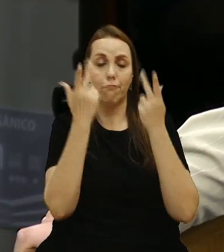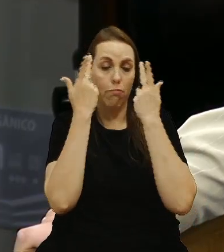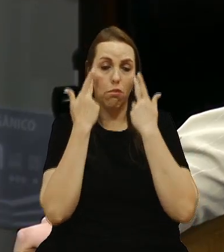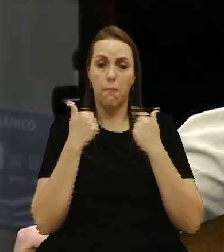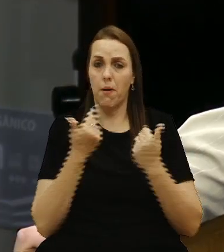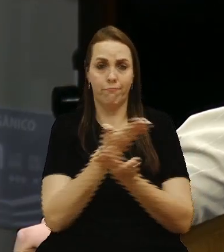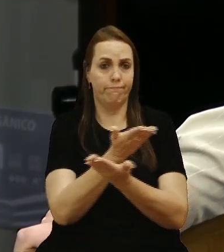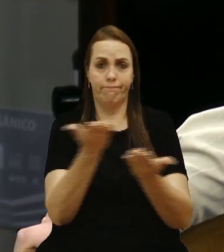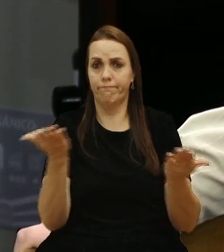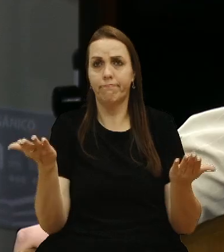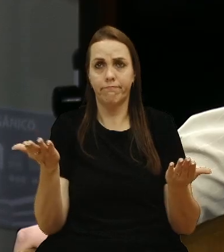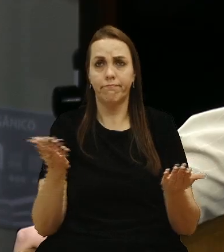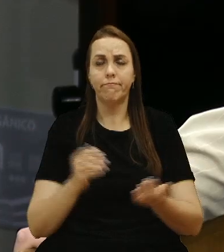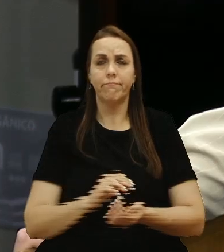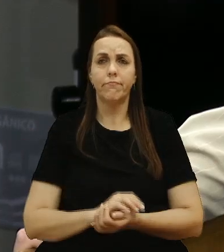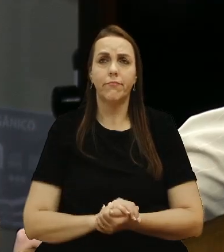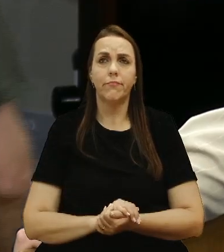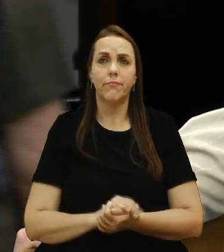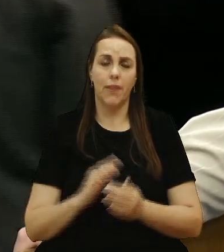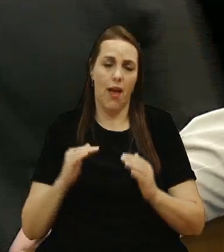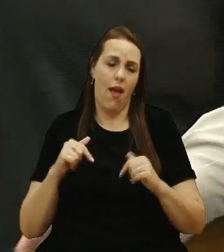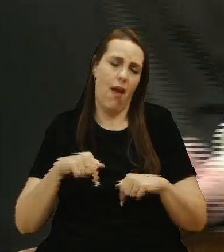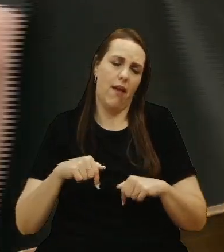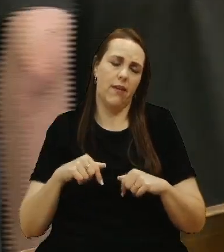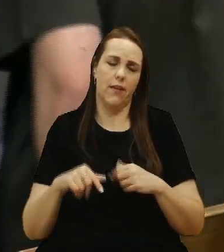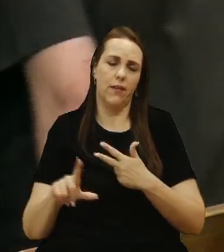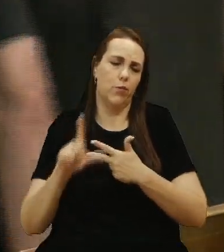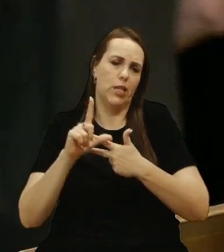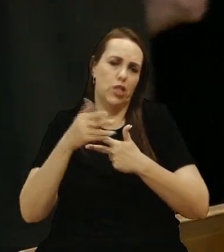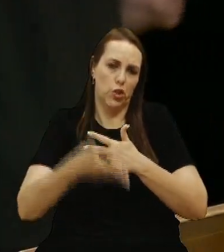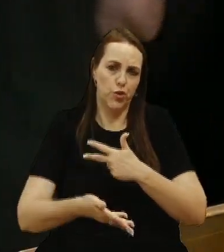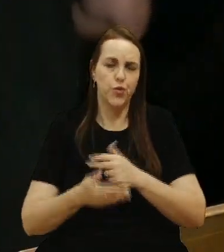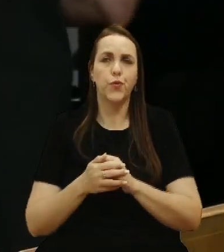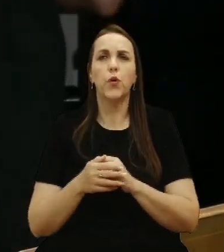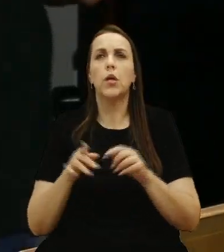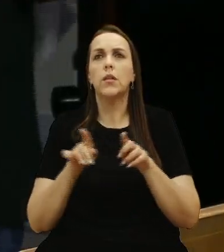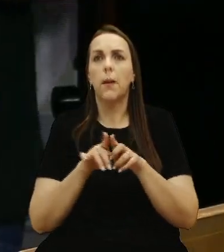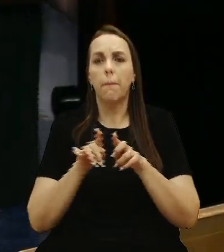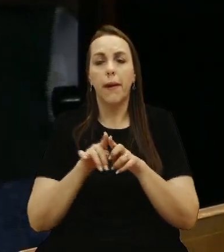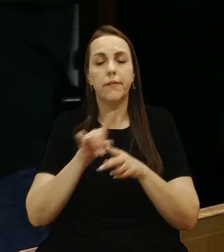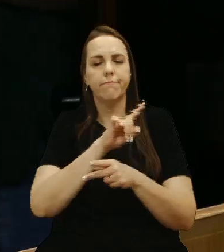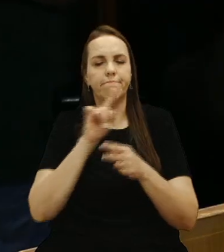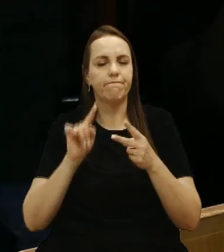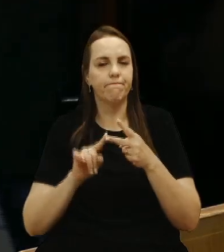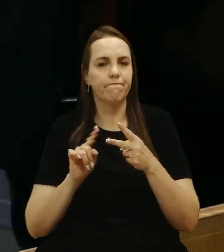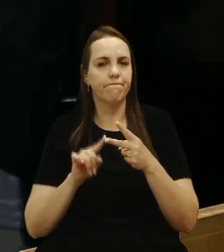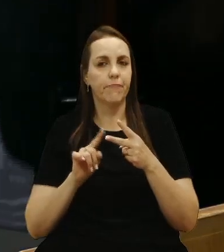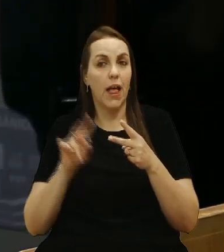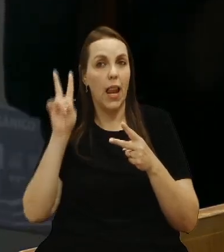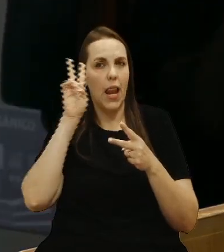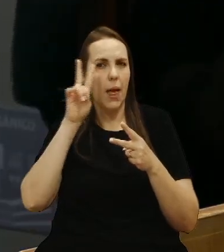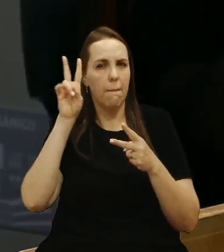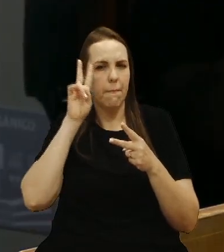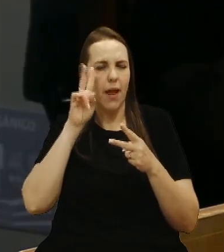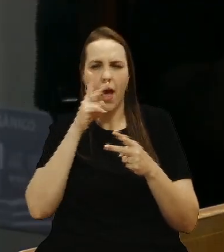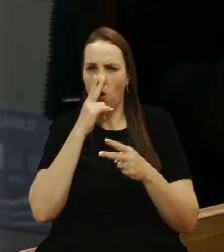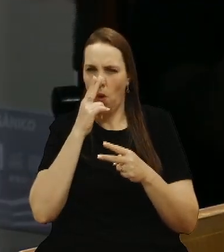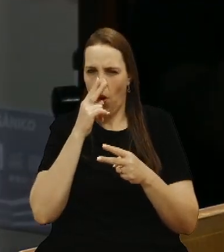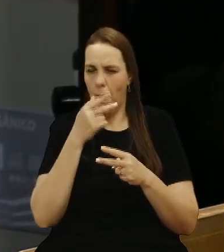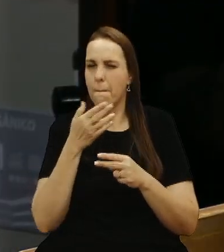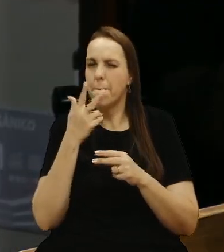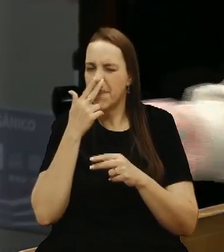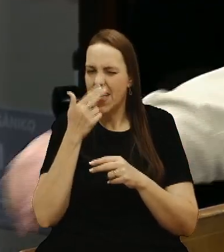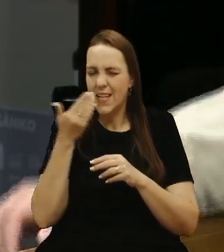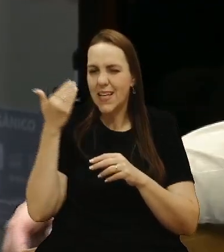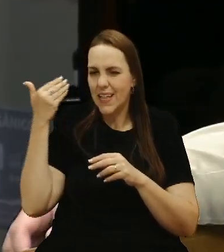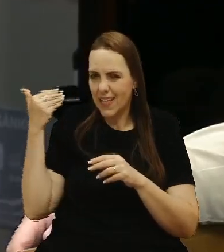nós que estamos aqui nesta Casa Legislativa. Em segundo lugar, eu preciso lembrar aos colegas também que esse mesmo Peninha é aquele que, em setembro do ano